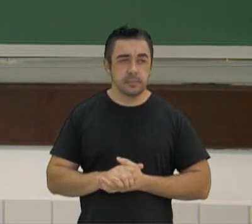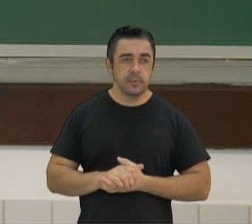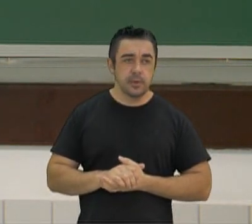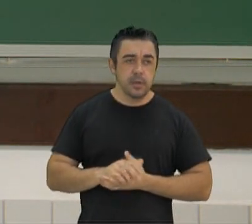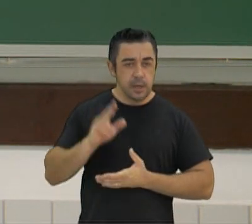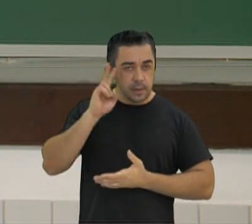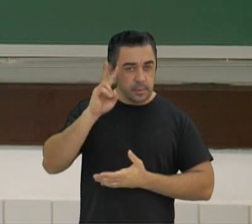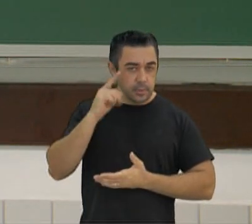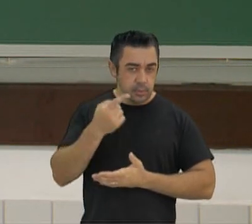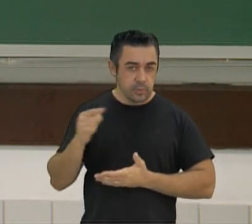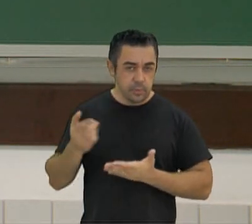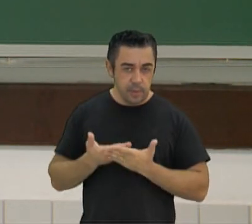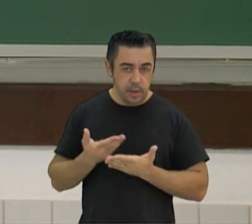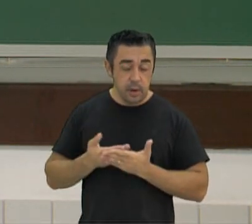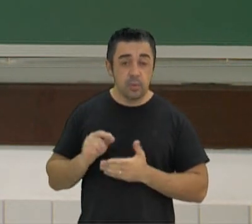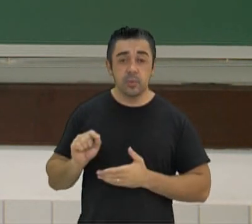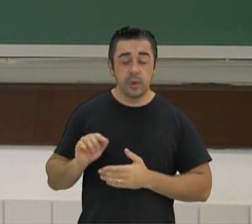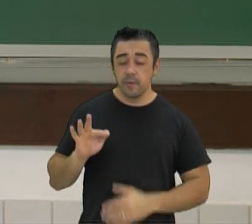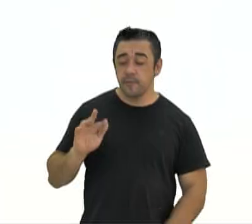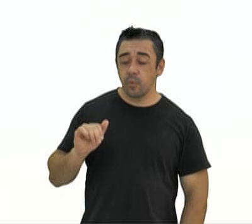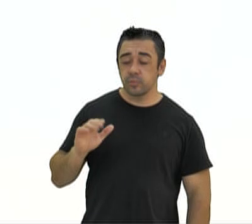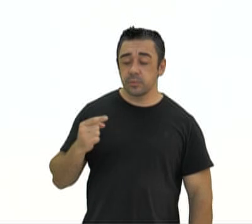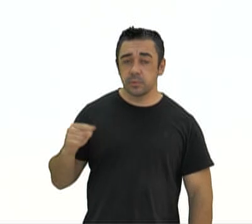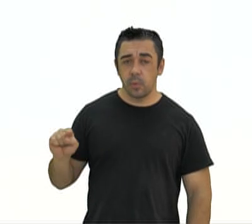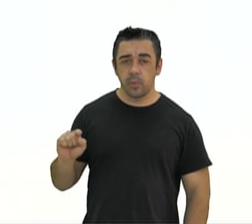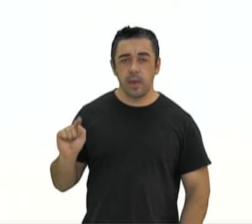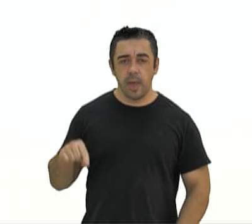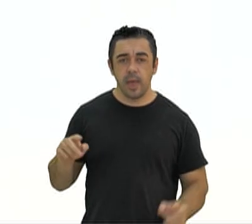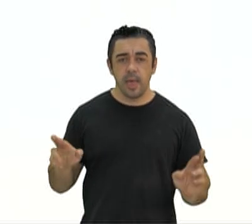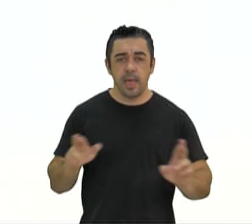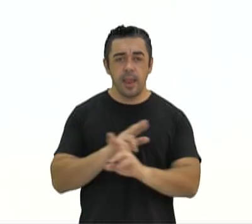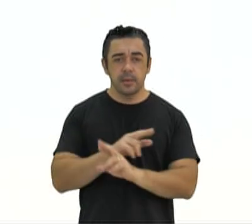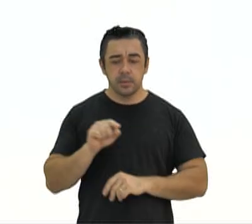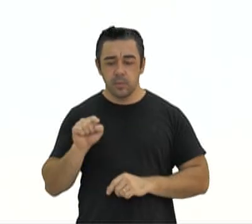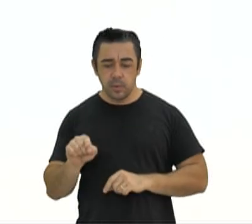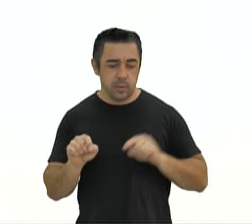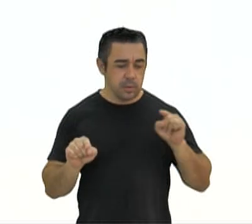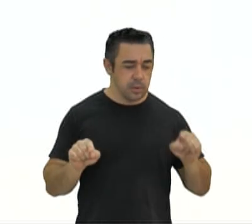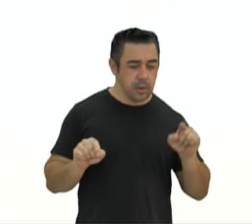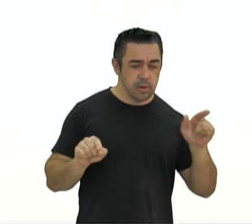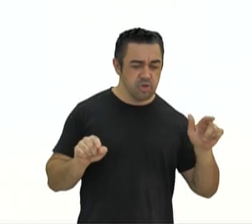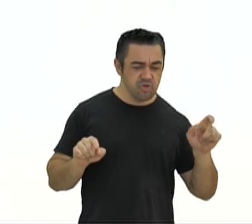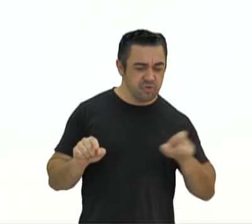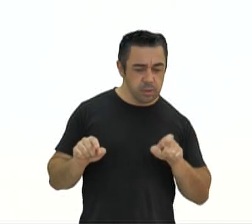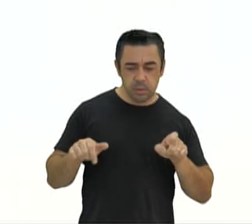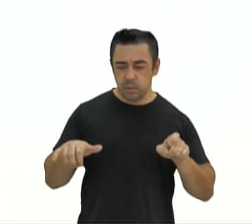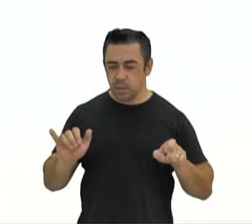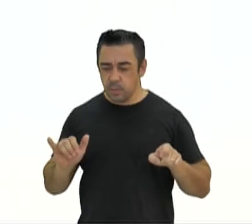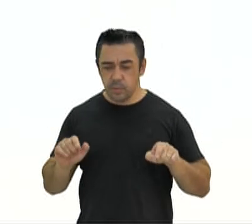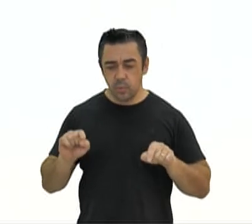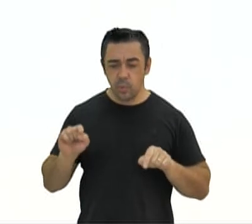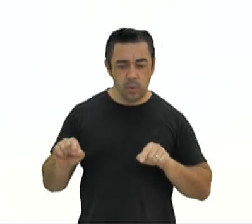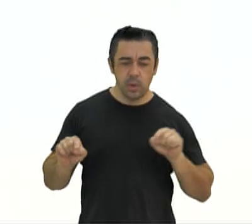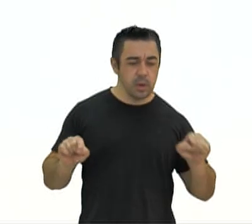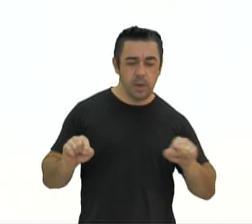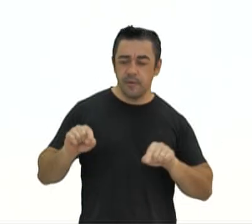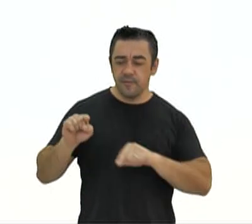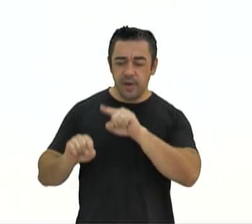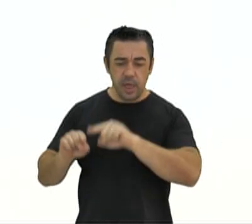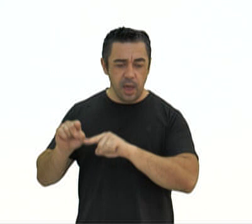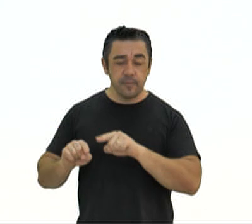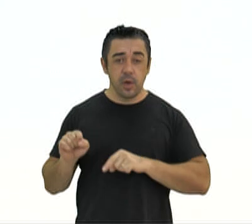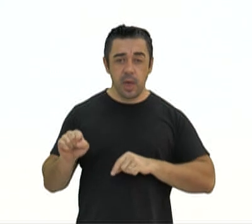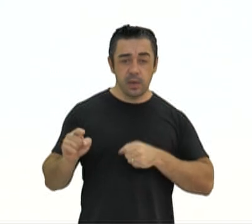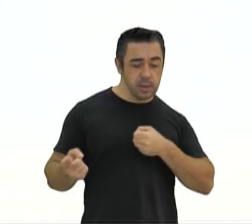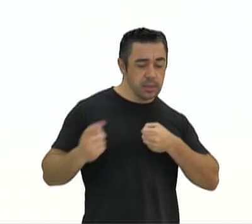lembrete da última aula, né? Função é o quê? É uma relação de dependência entre duas variáveis, na qual uma está em